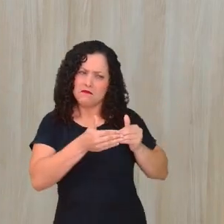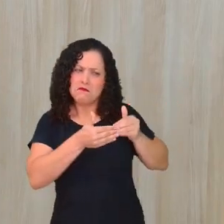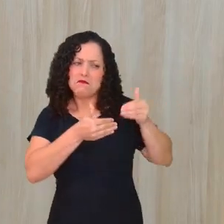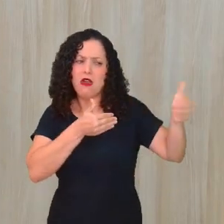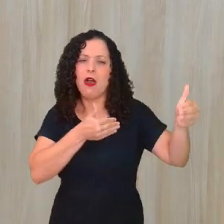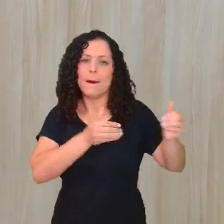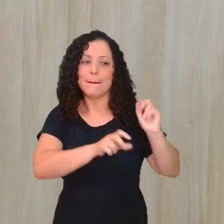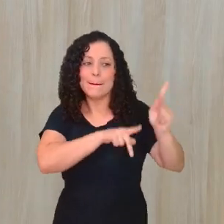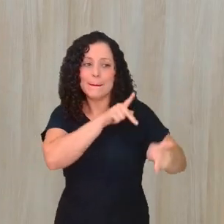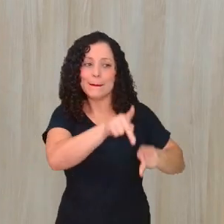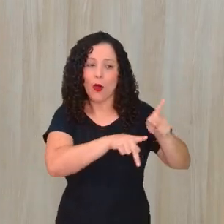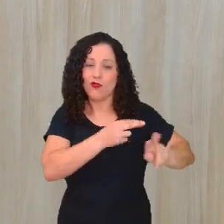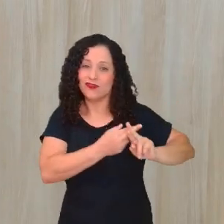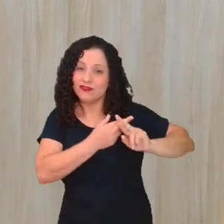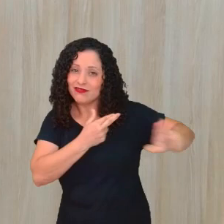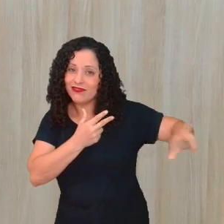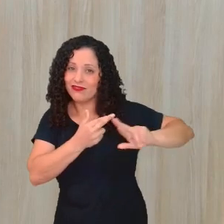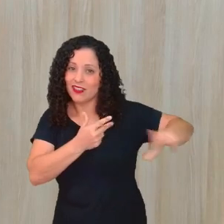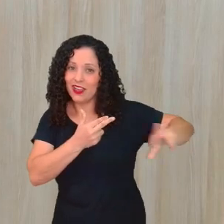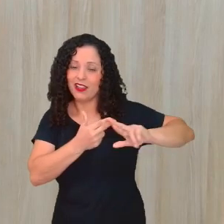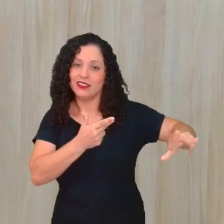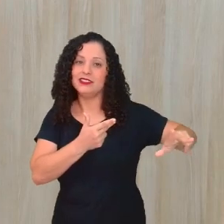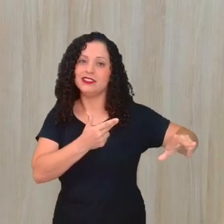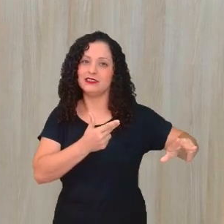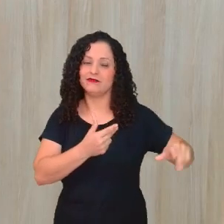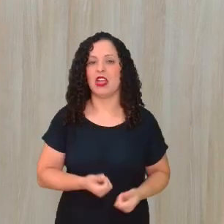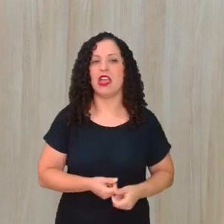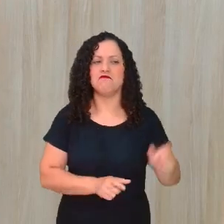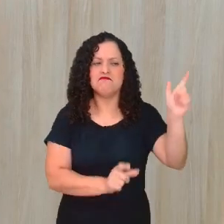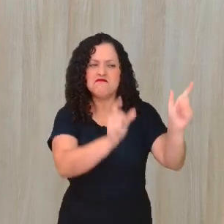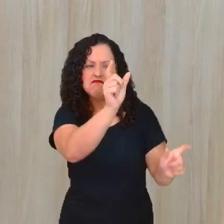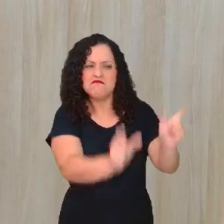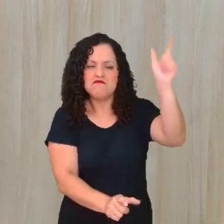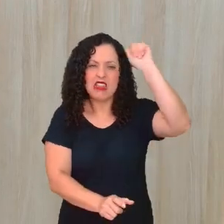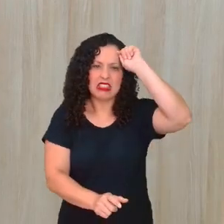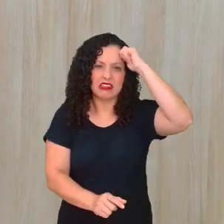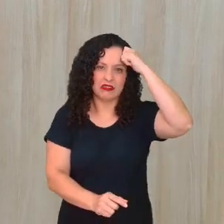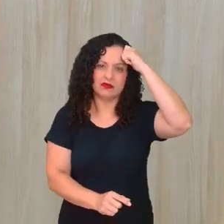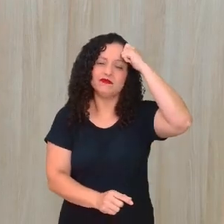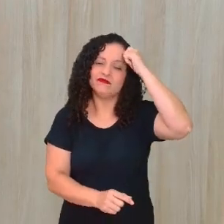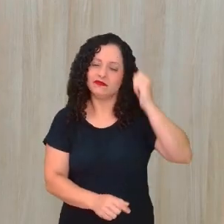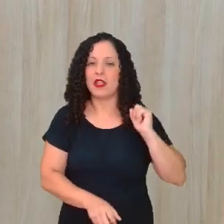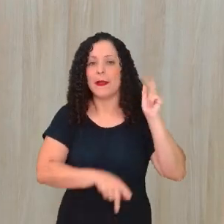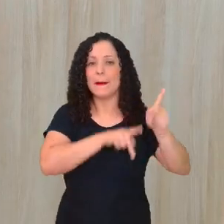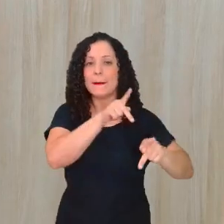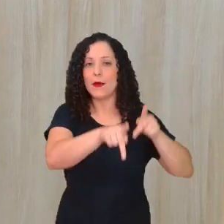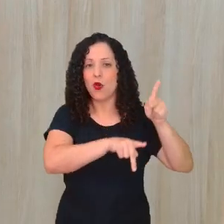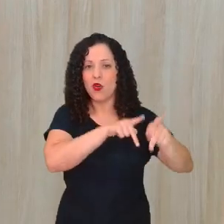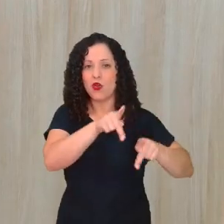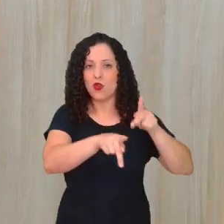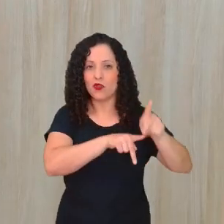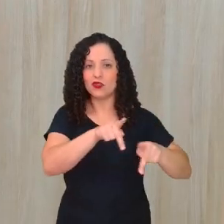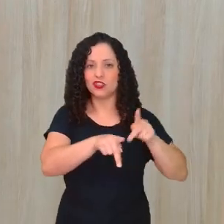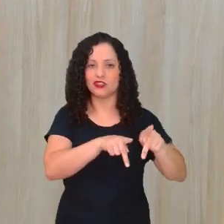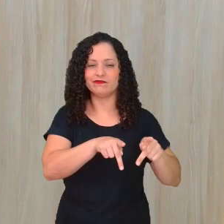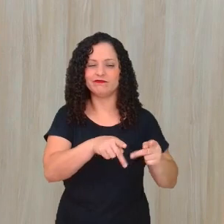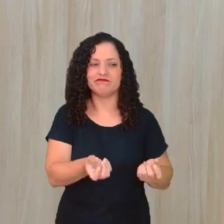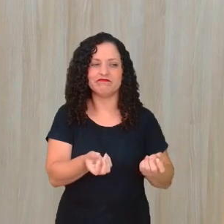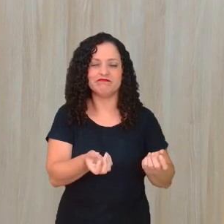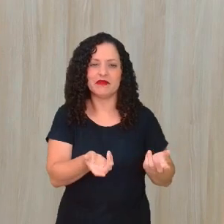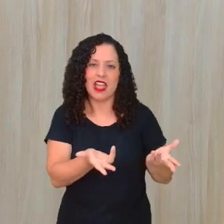povos aí que nem tidos como seres humanos eram, né? Eram meramente tidos como mercadorias.